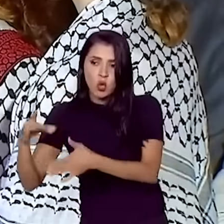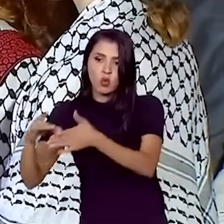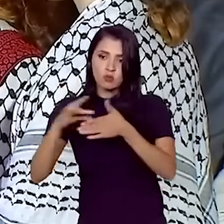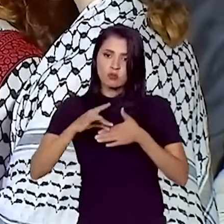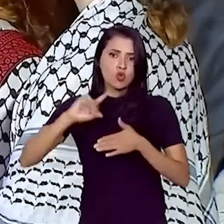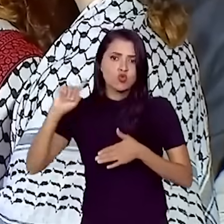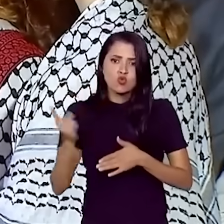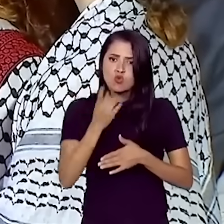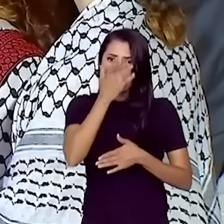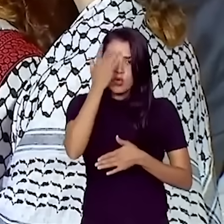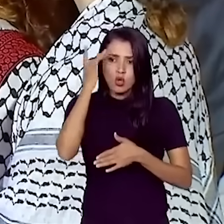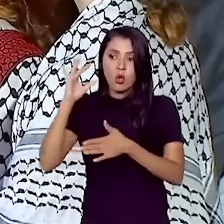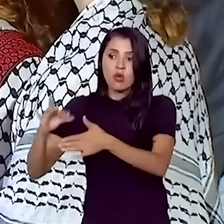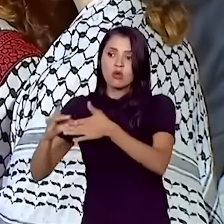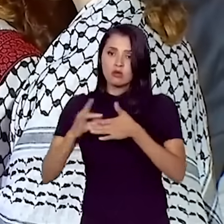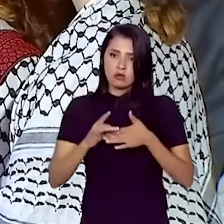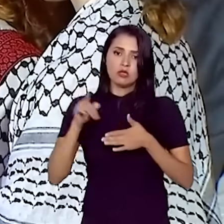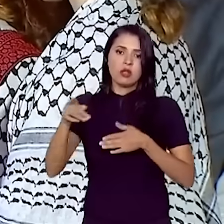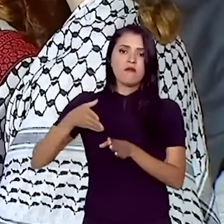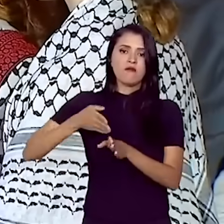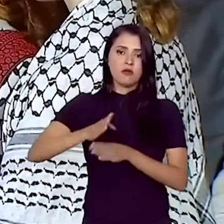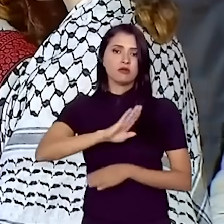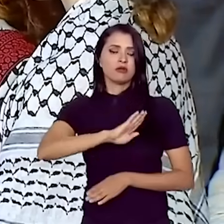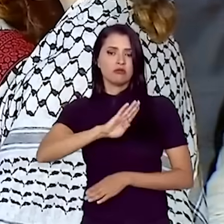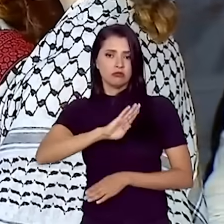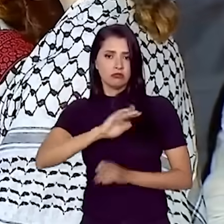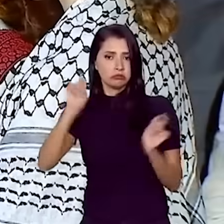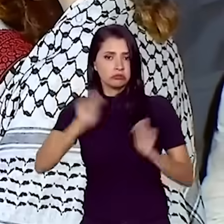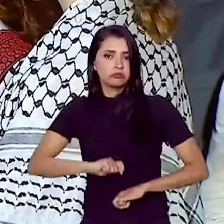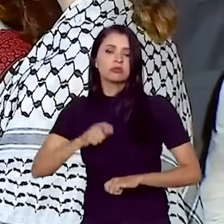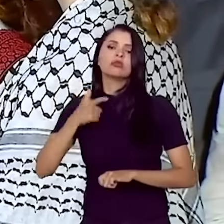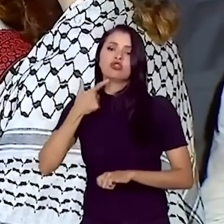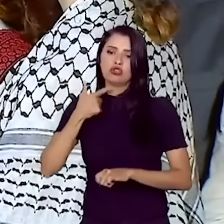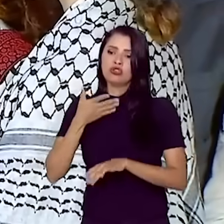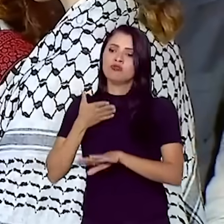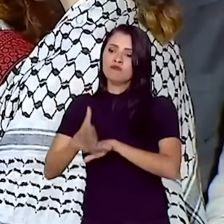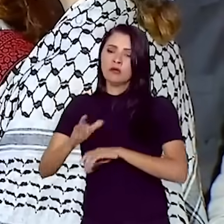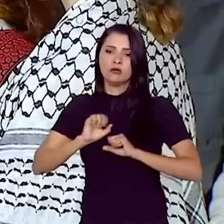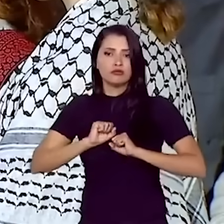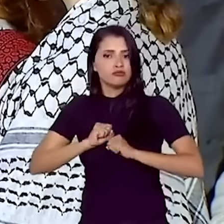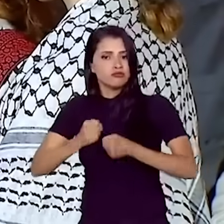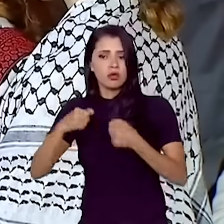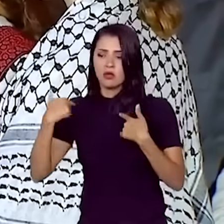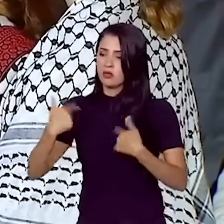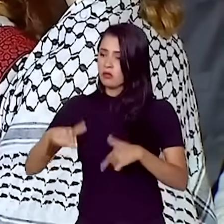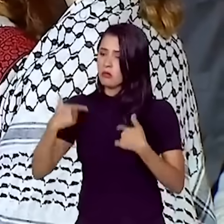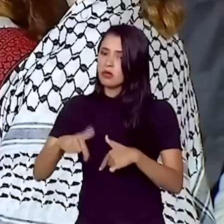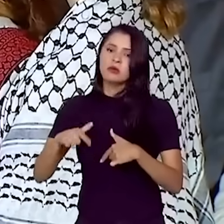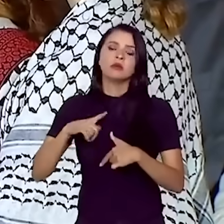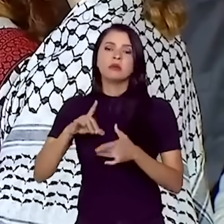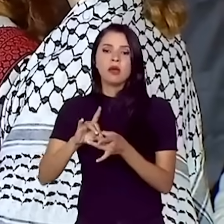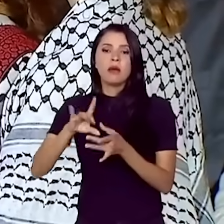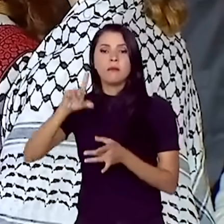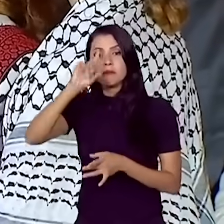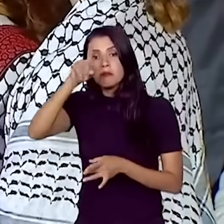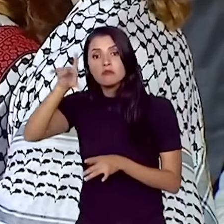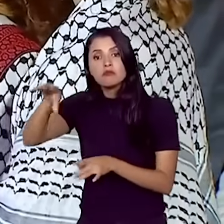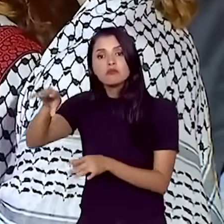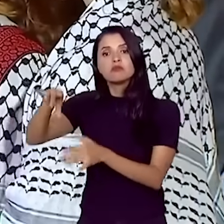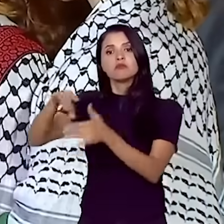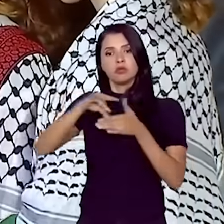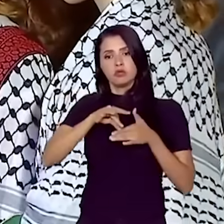que seja uma só pessoa na faixa de Gaza, a gente vai estar à disposição para a gente mandar buscar as